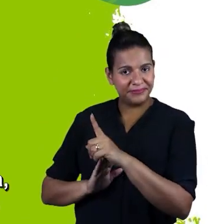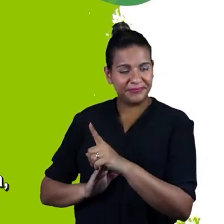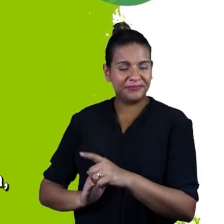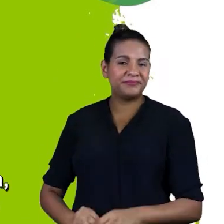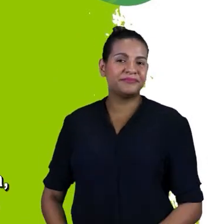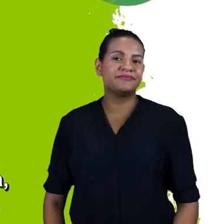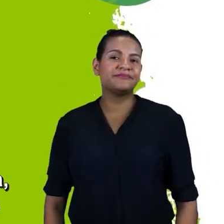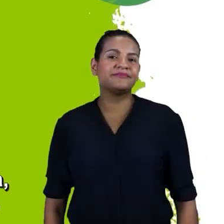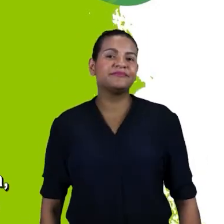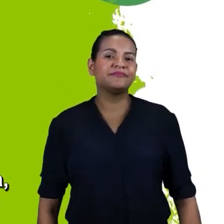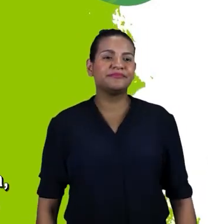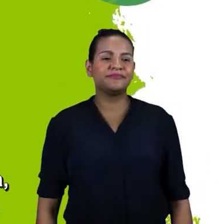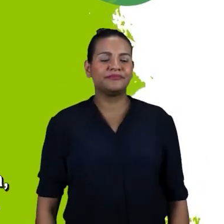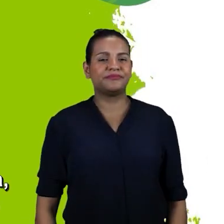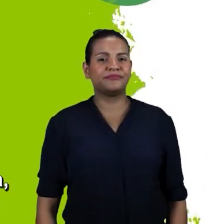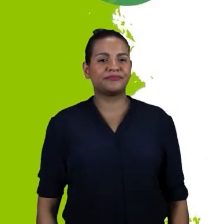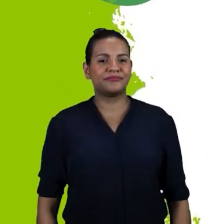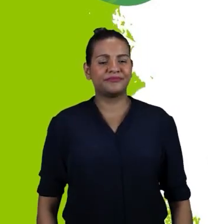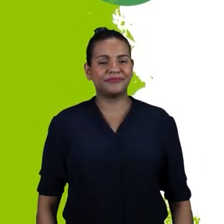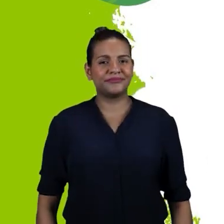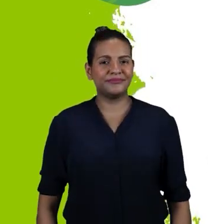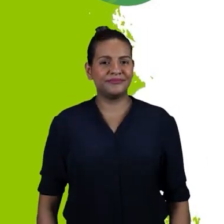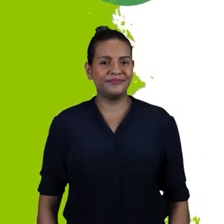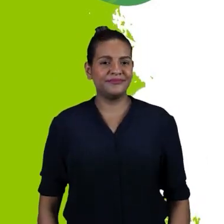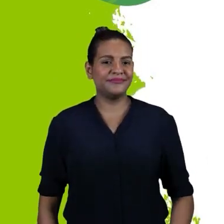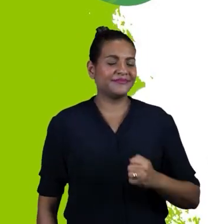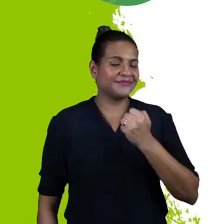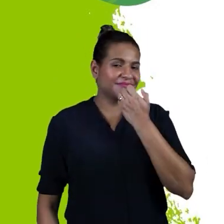nossa veterana aqui da rádio.